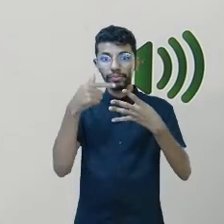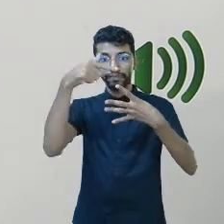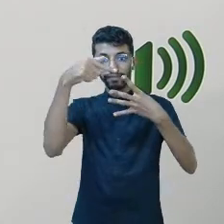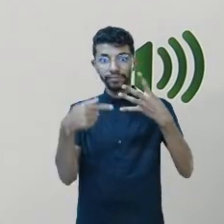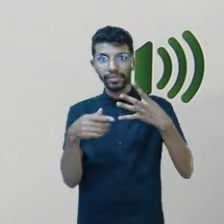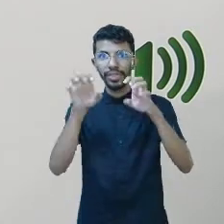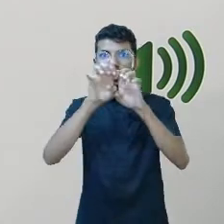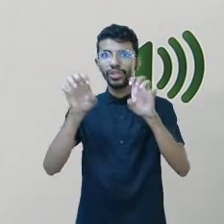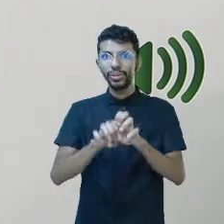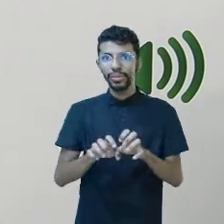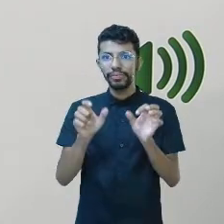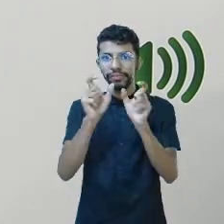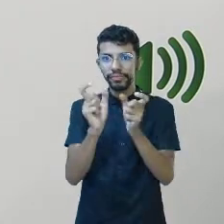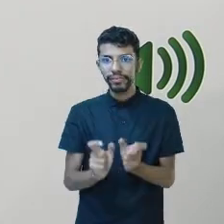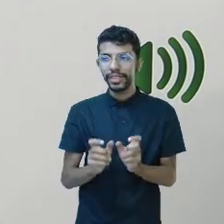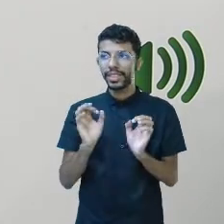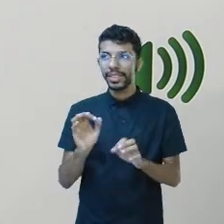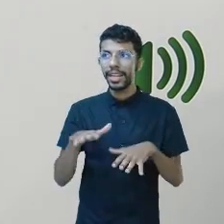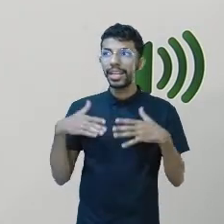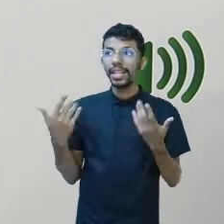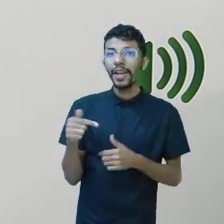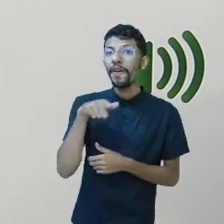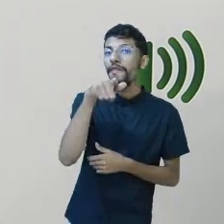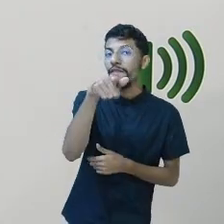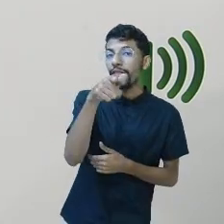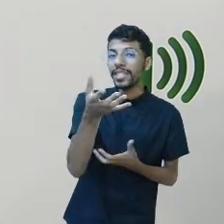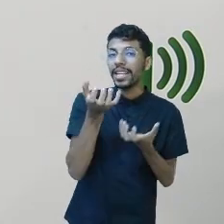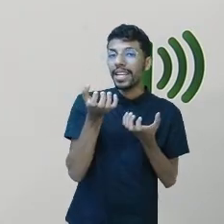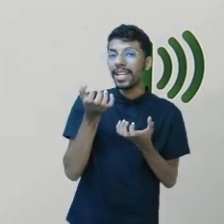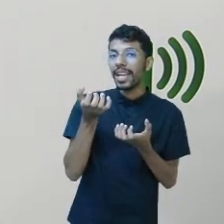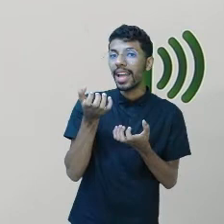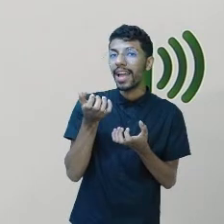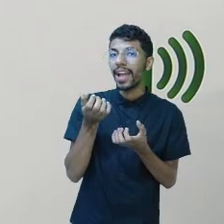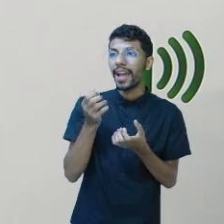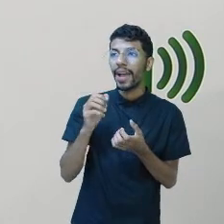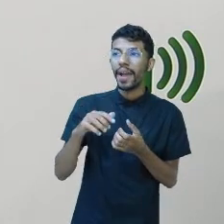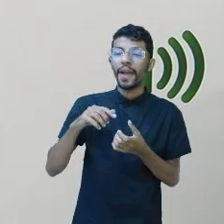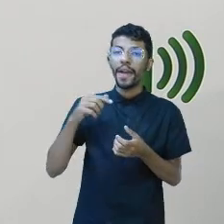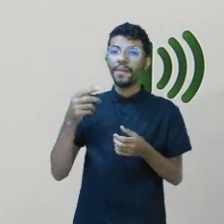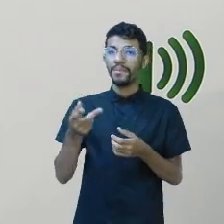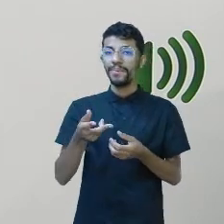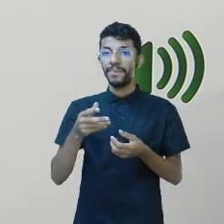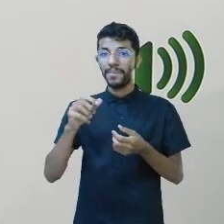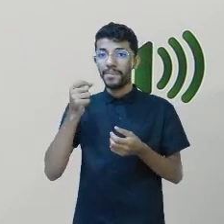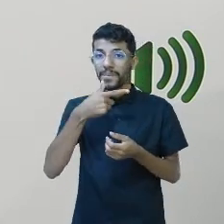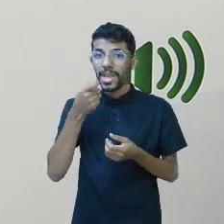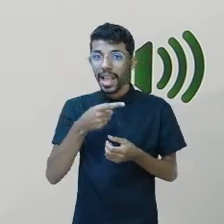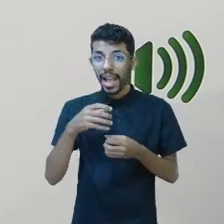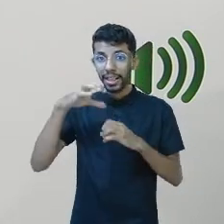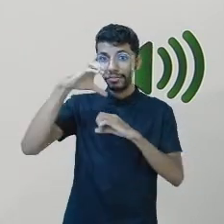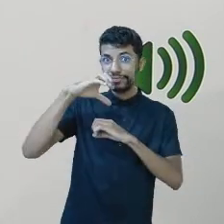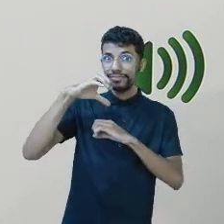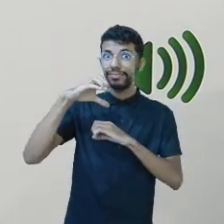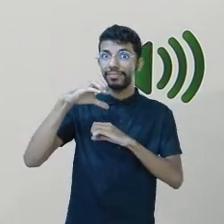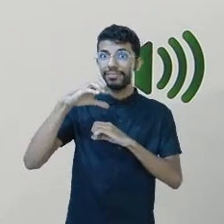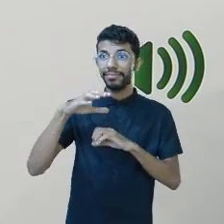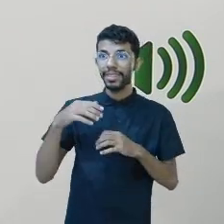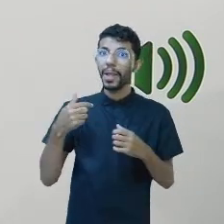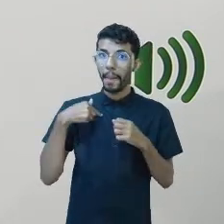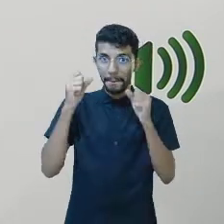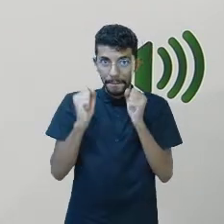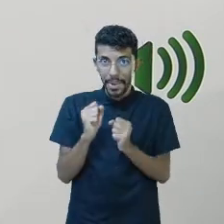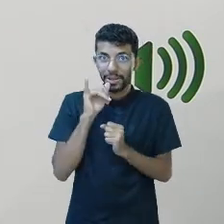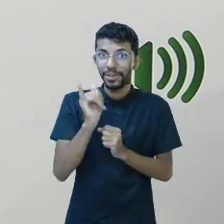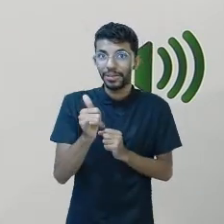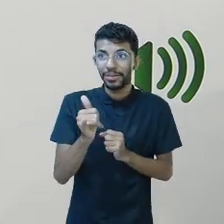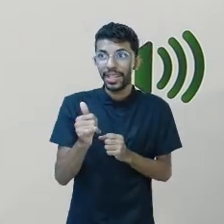estrutura. Aí eu quero te perguntar, você quer ouvir uma piada? Eu posso te contar, você me dá permissão? Eu vou falar, mas aqui